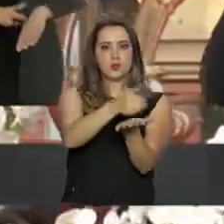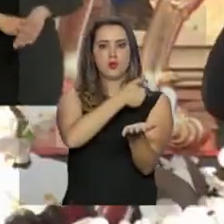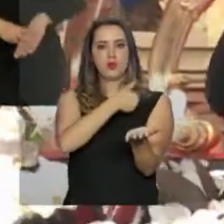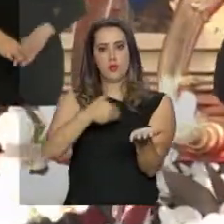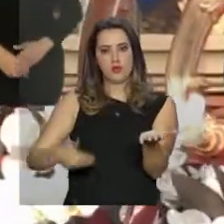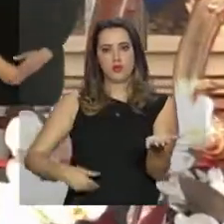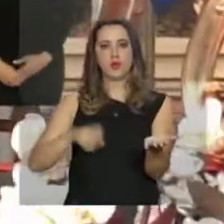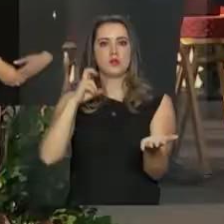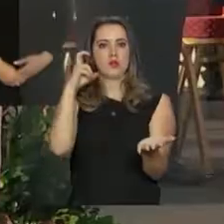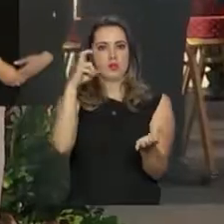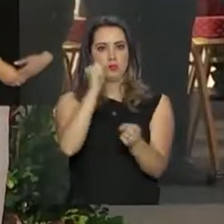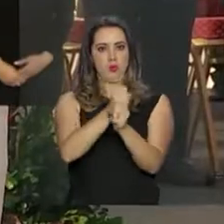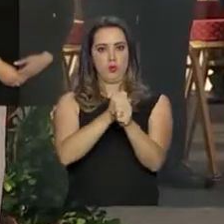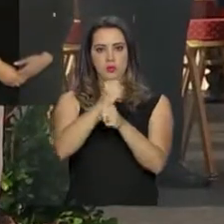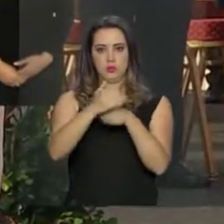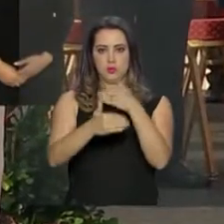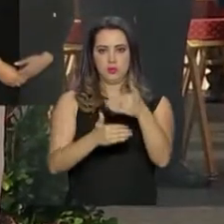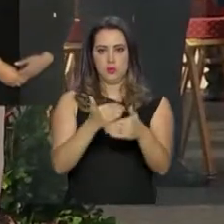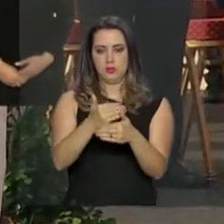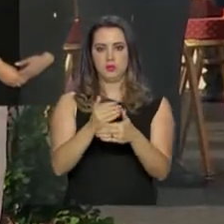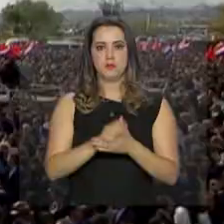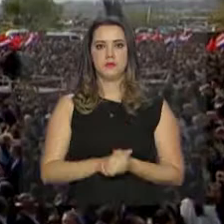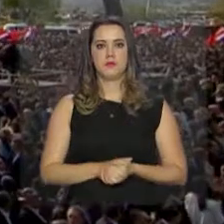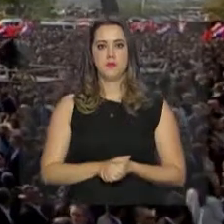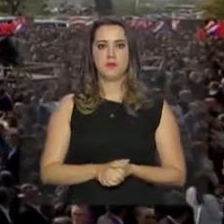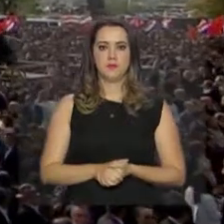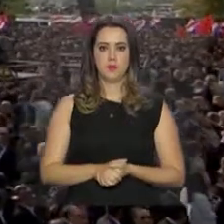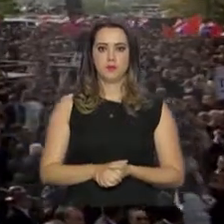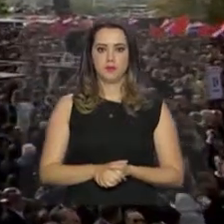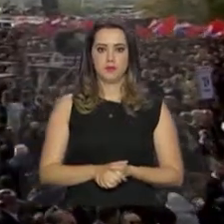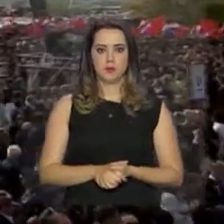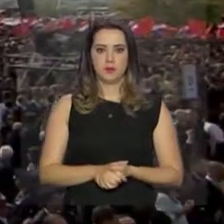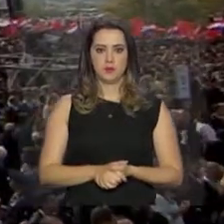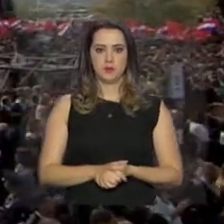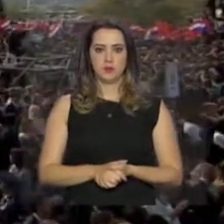o país pelos próximos 5 anos.